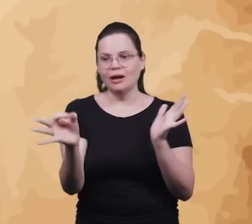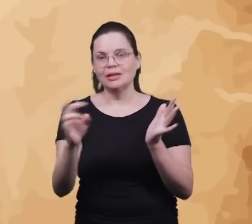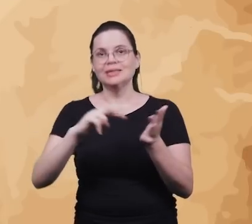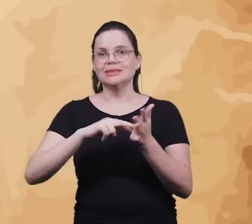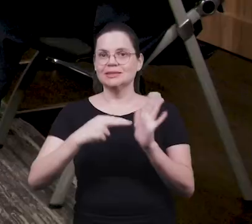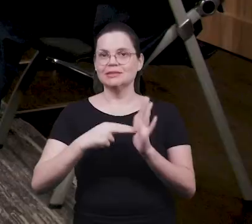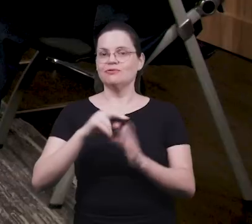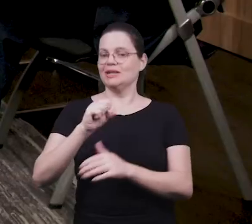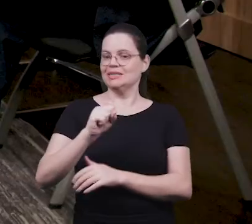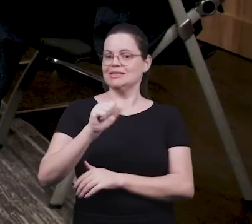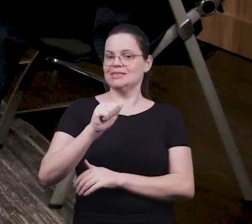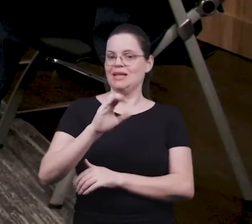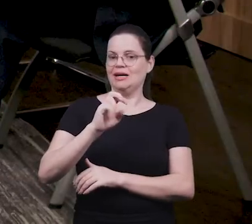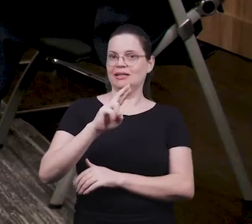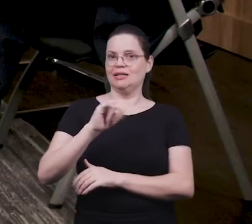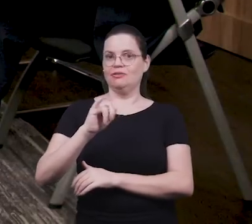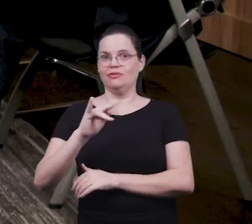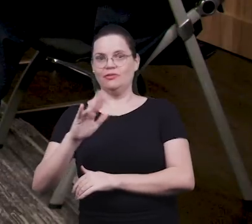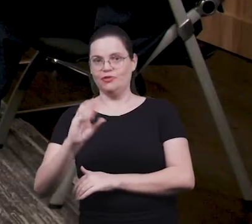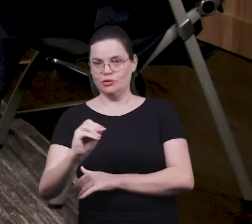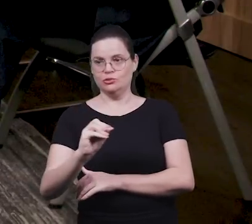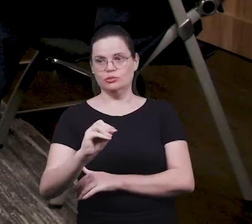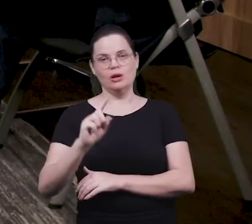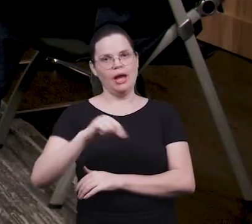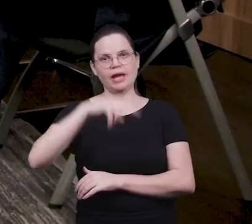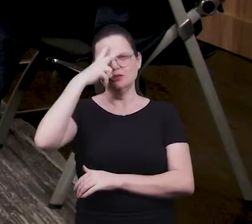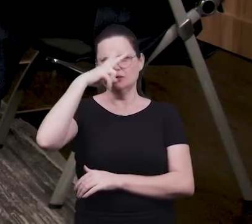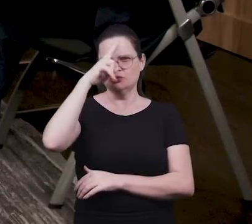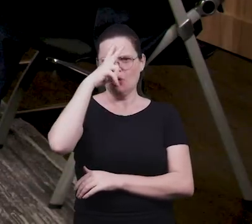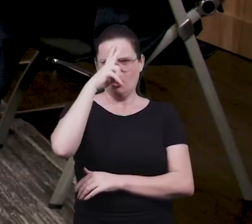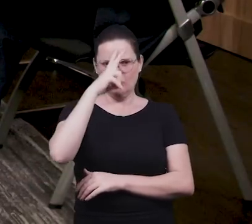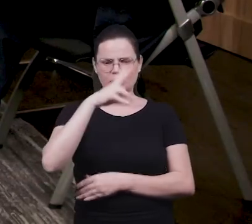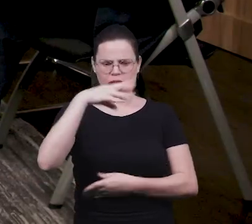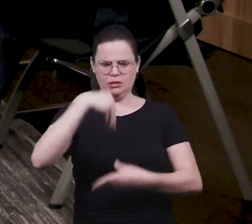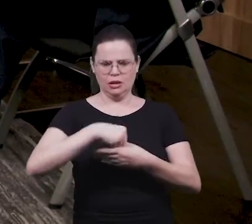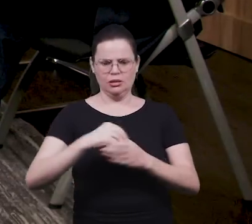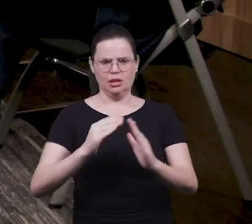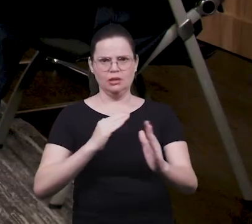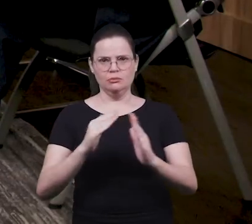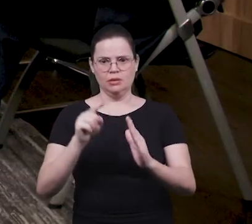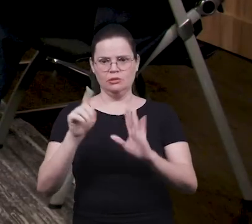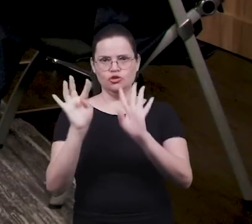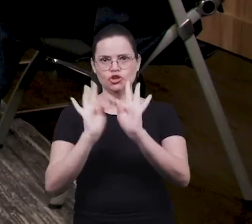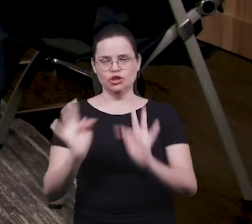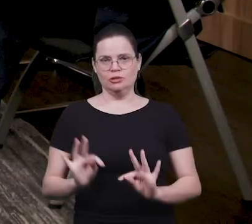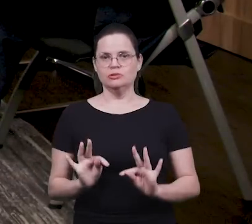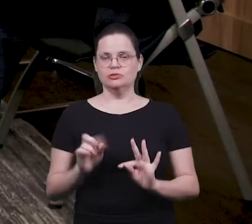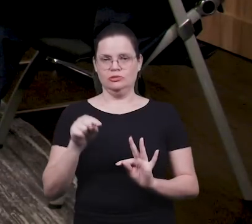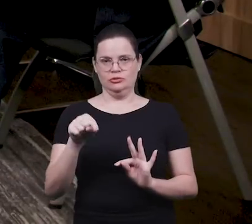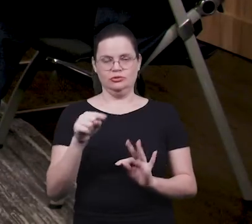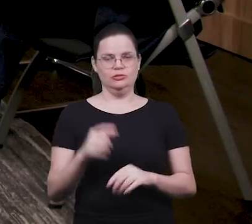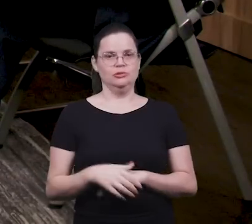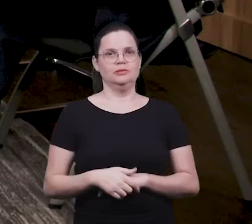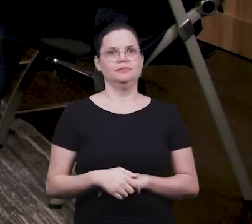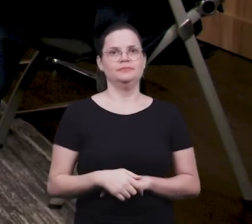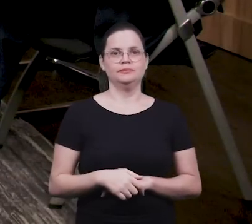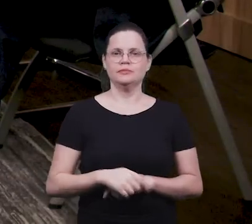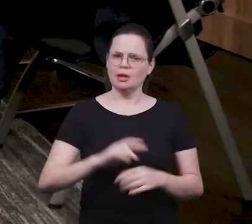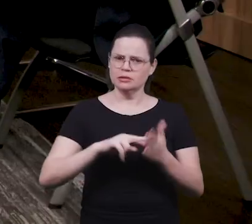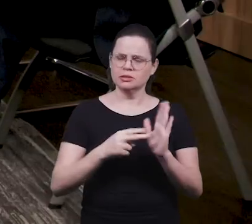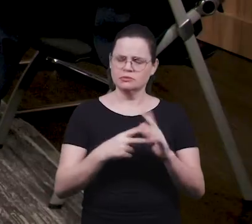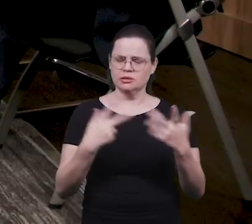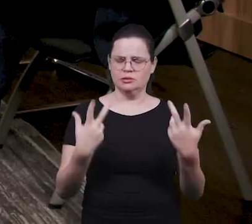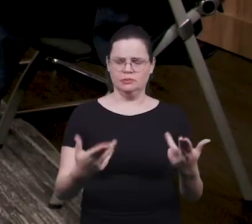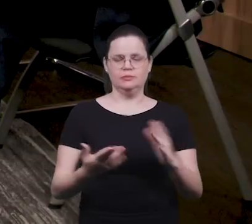foi... Isso é histórico, está ali no nome Tiatira, quer dizer sacrifício contínuo. E agora, o que eu vou dizer hoje, Josias, é